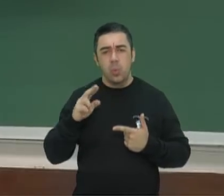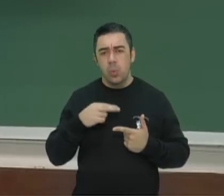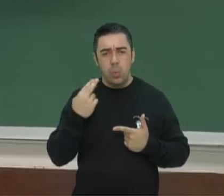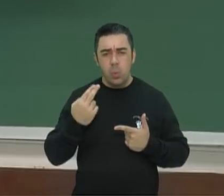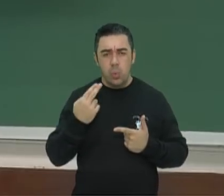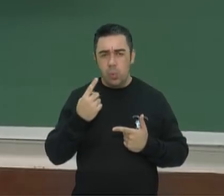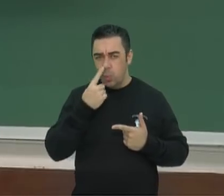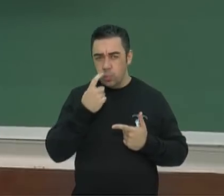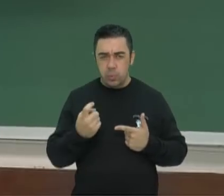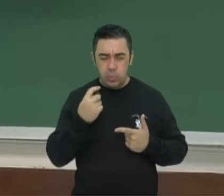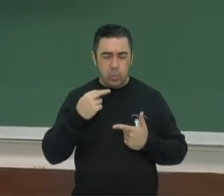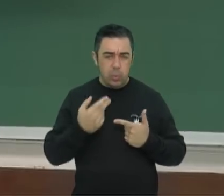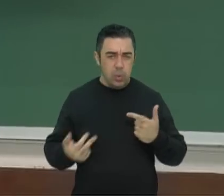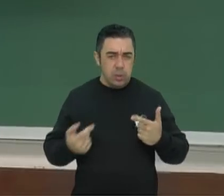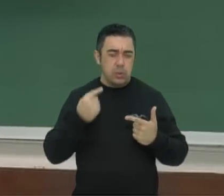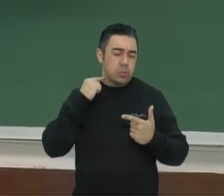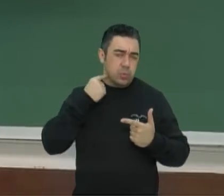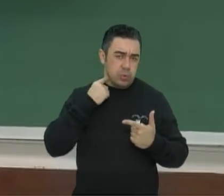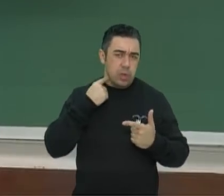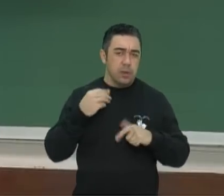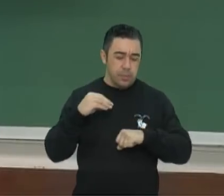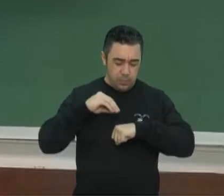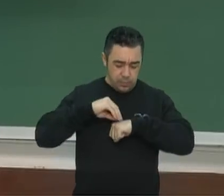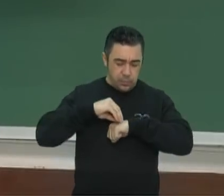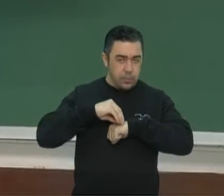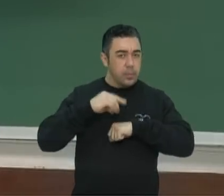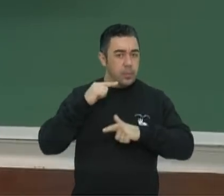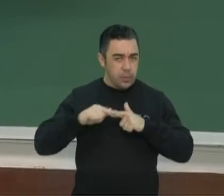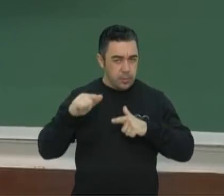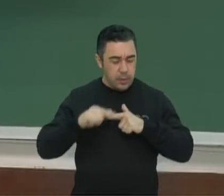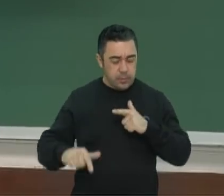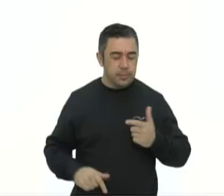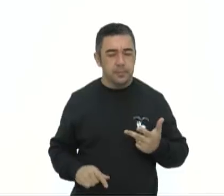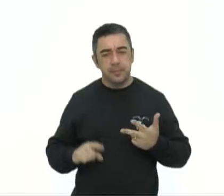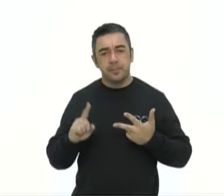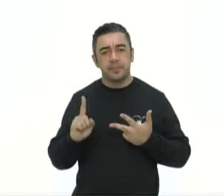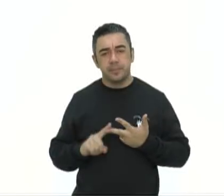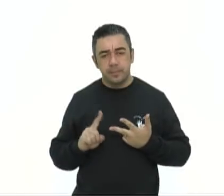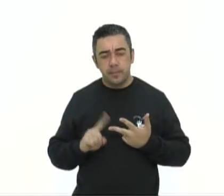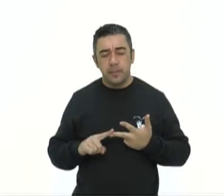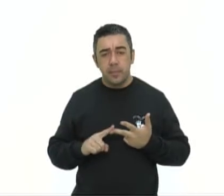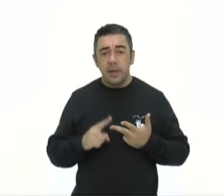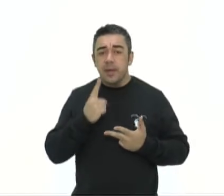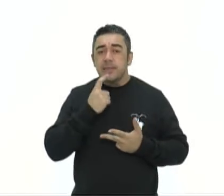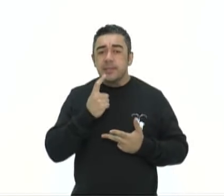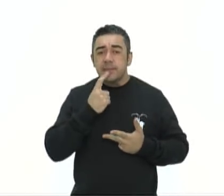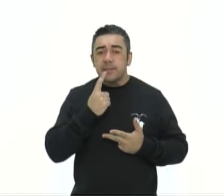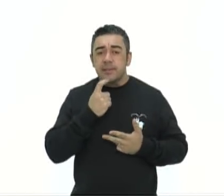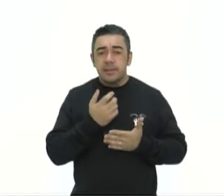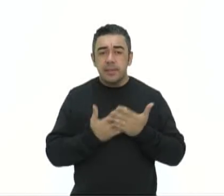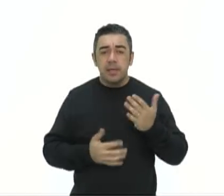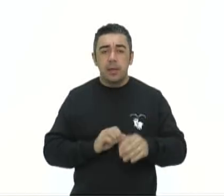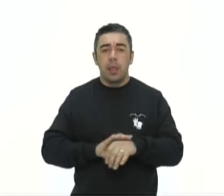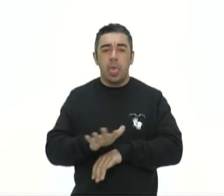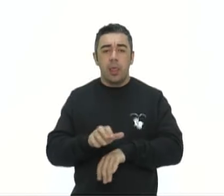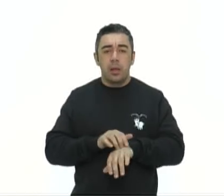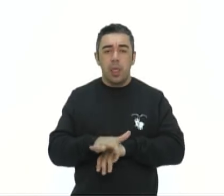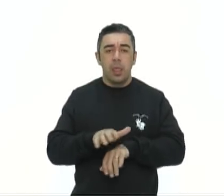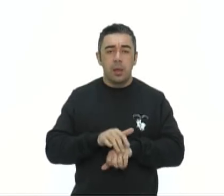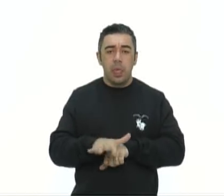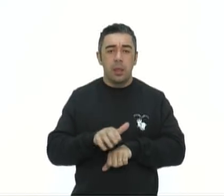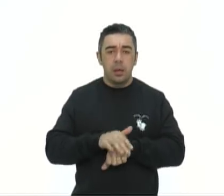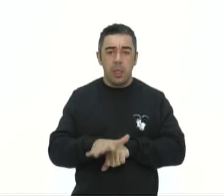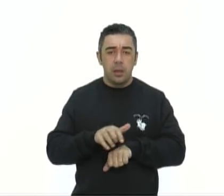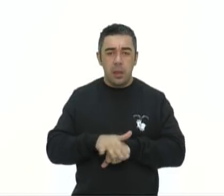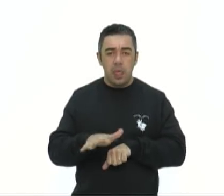pode também se instalar ali, gerando algum tipo de problema, né? E também perda de sangue, obviamente, né? Então,